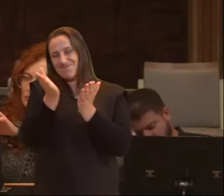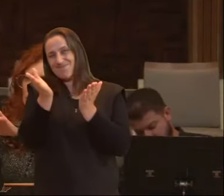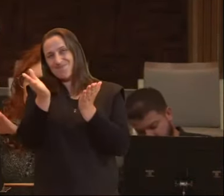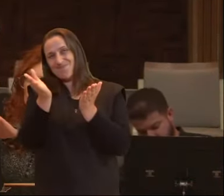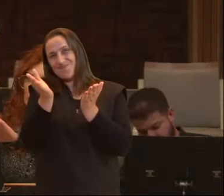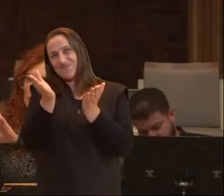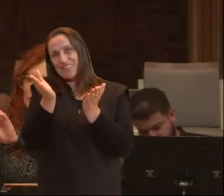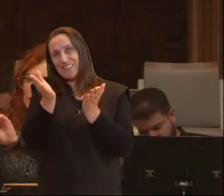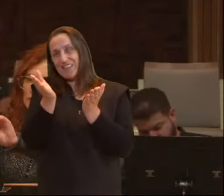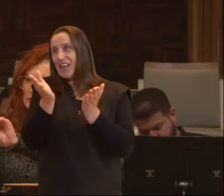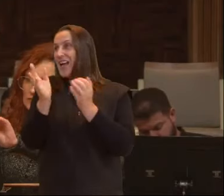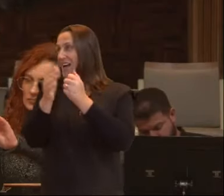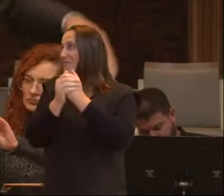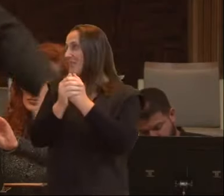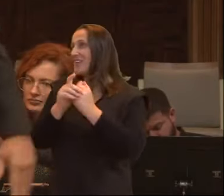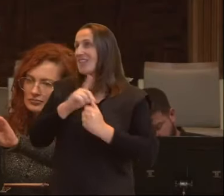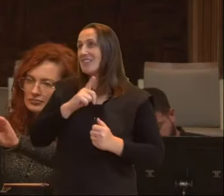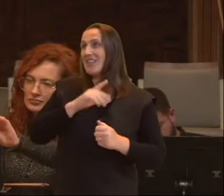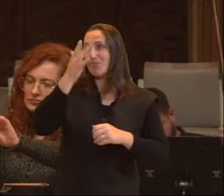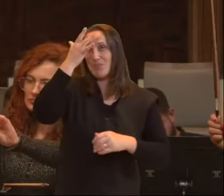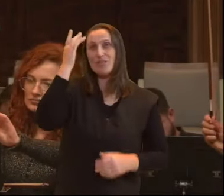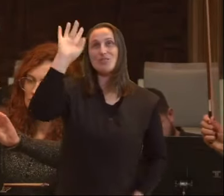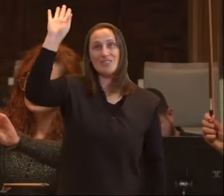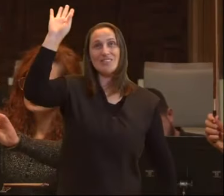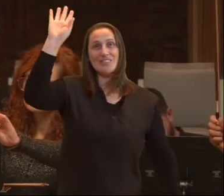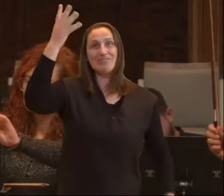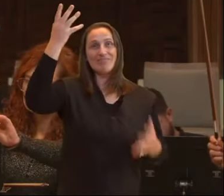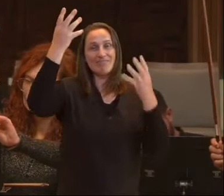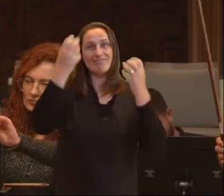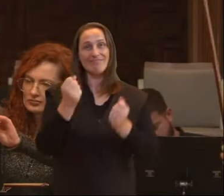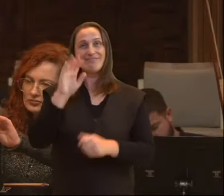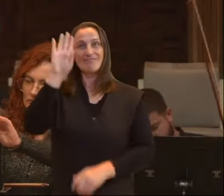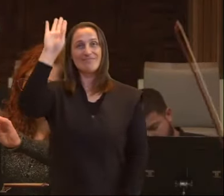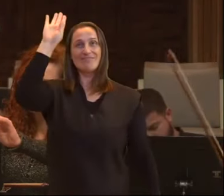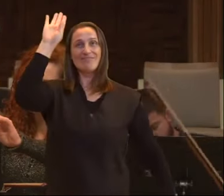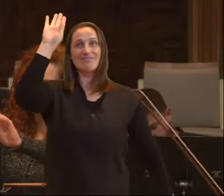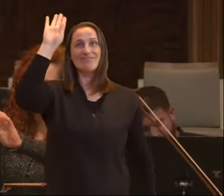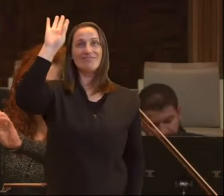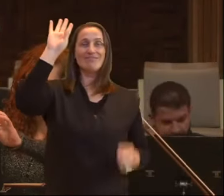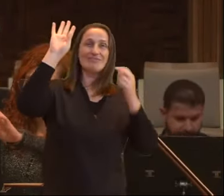porta. Amém. Tem gente levantando a mão, muita gente levantando a mão.